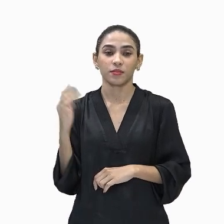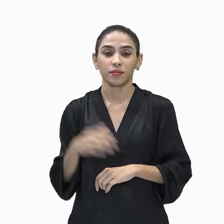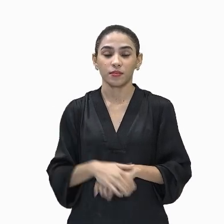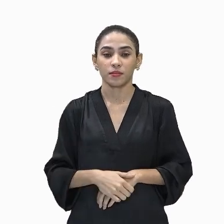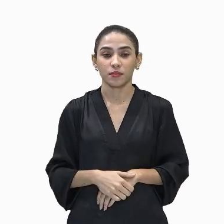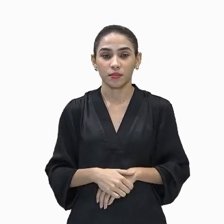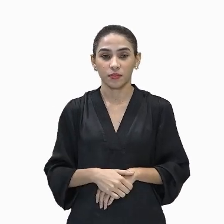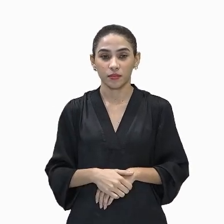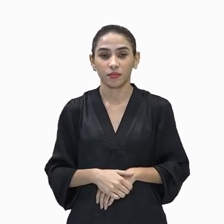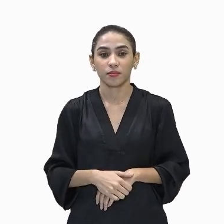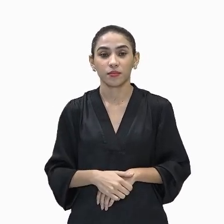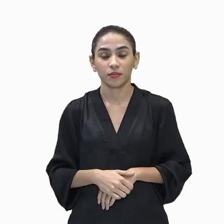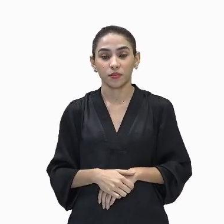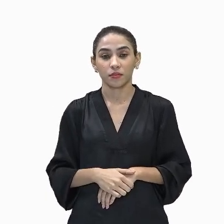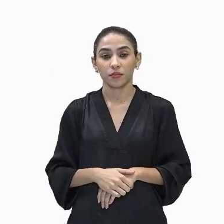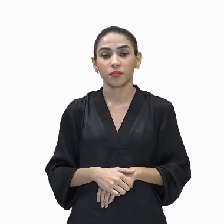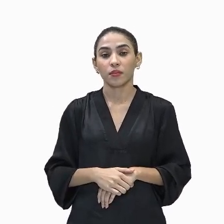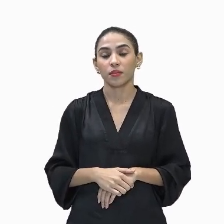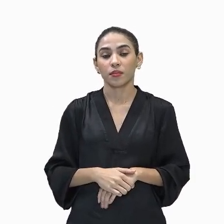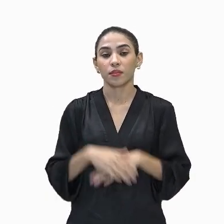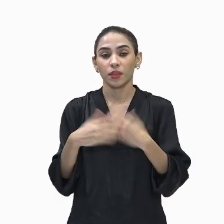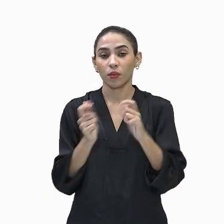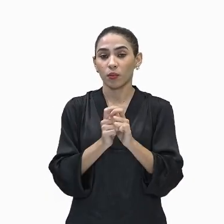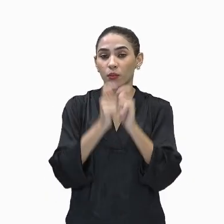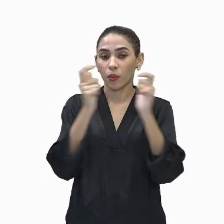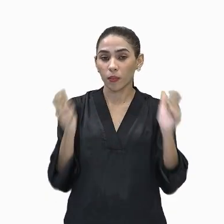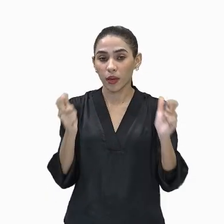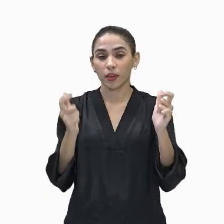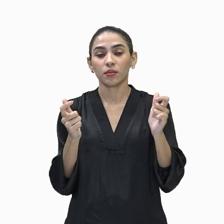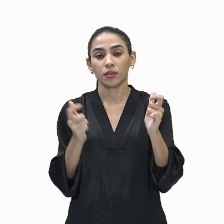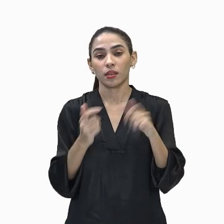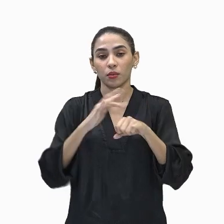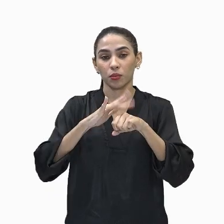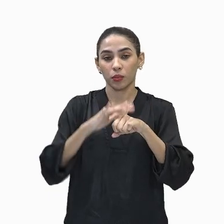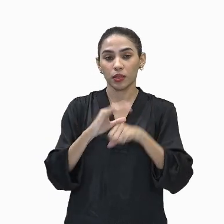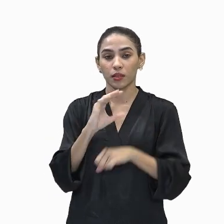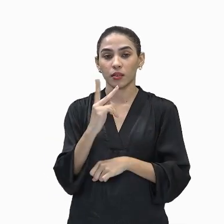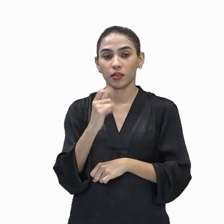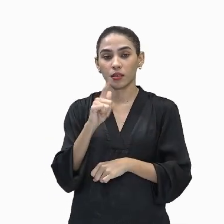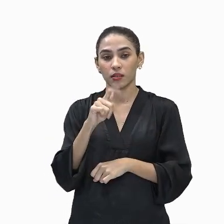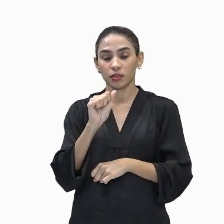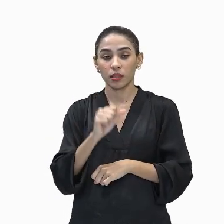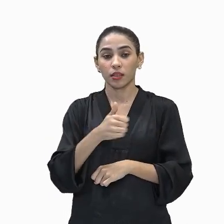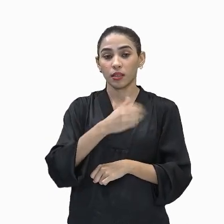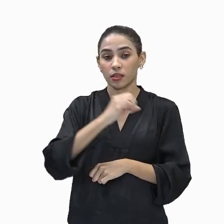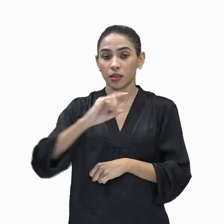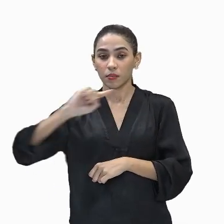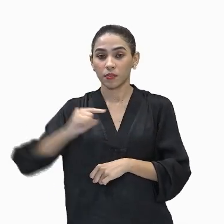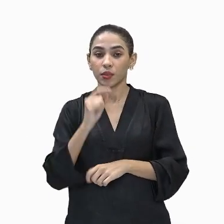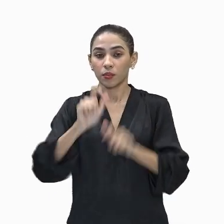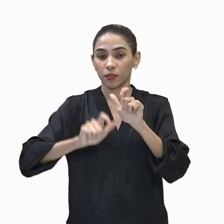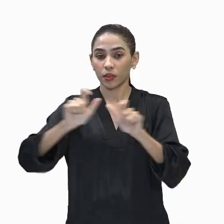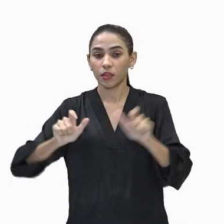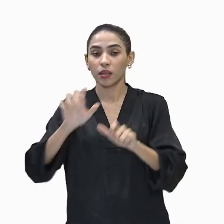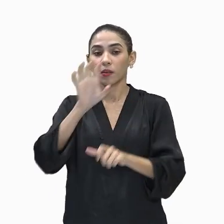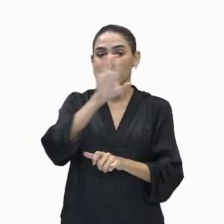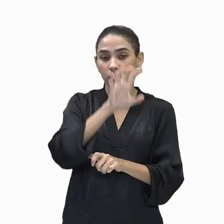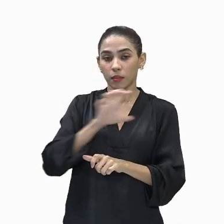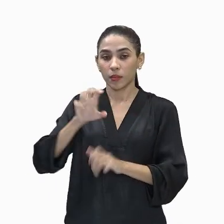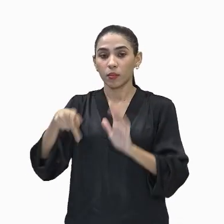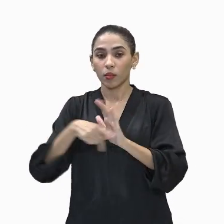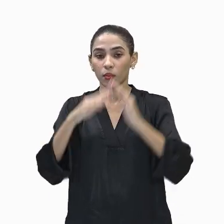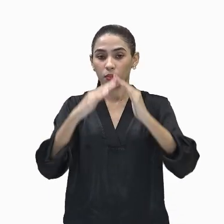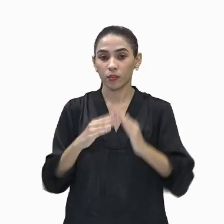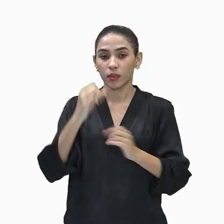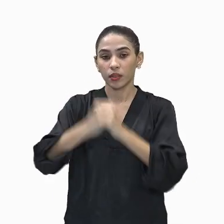país. Olha só, a incidência de doença de Chagas aguda por 100 mil habitantes por região de residência